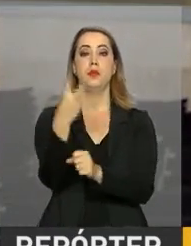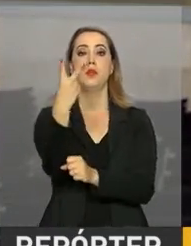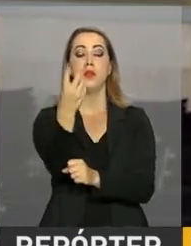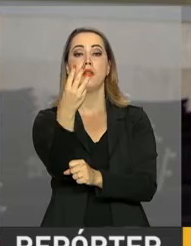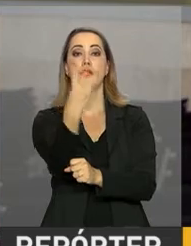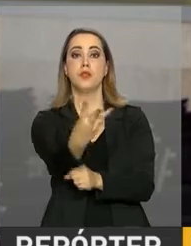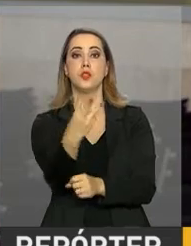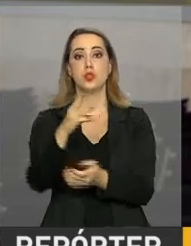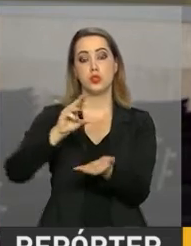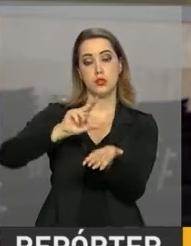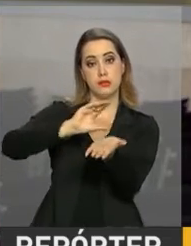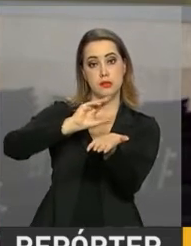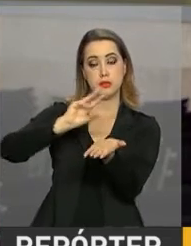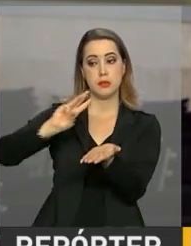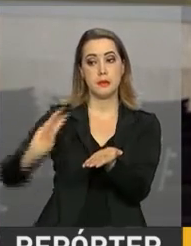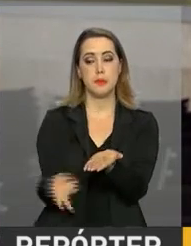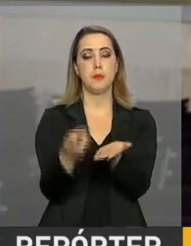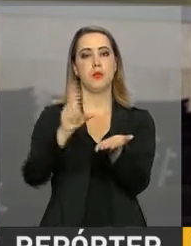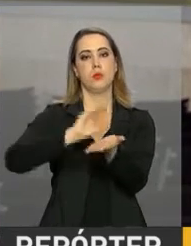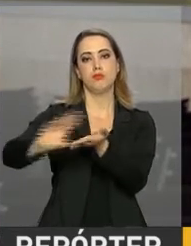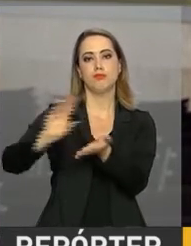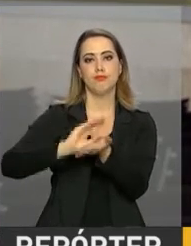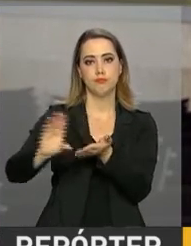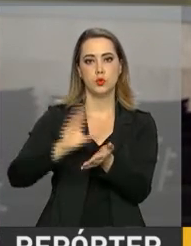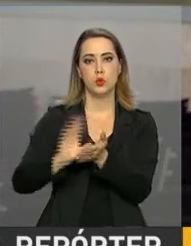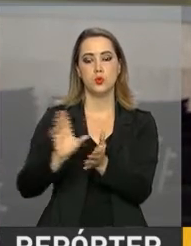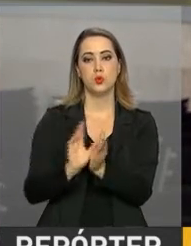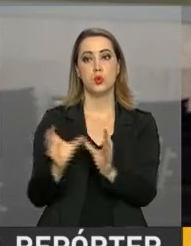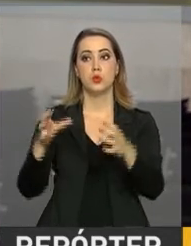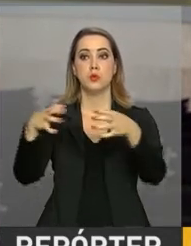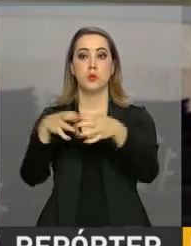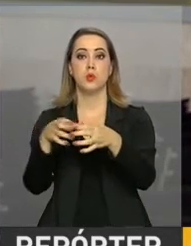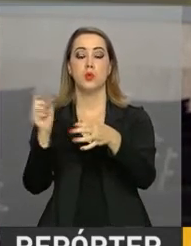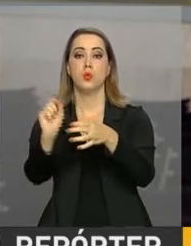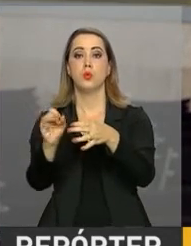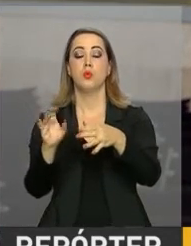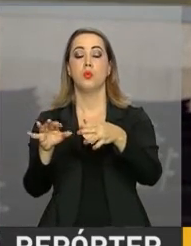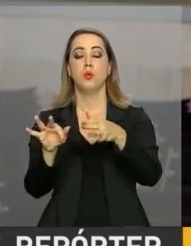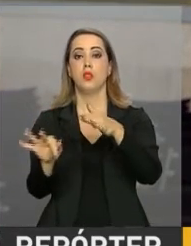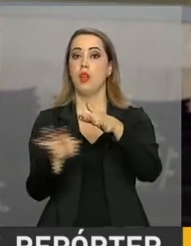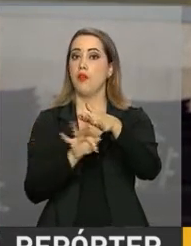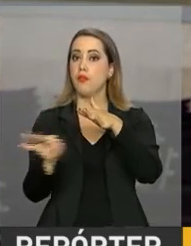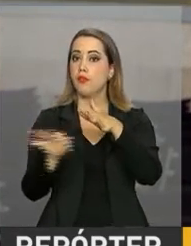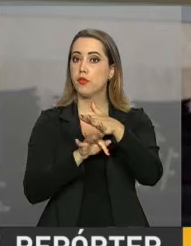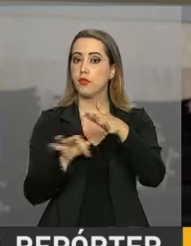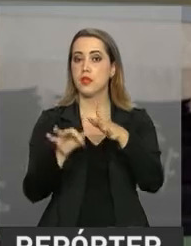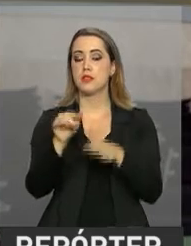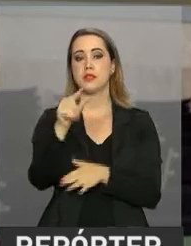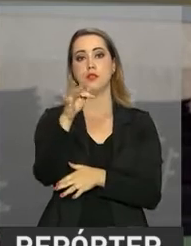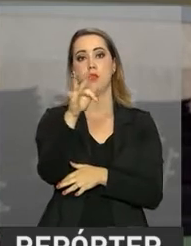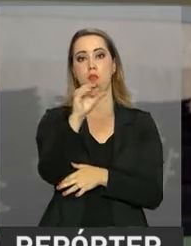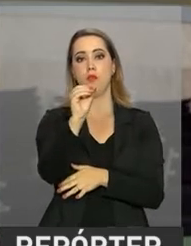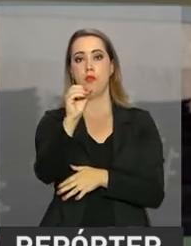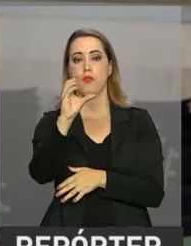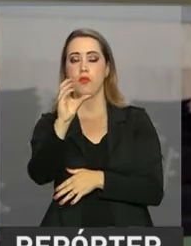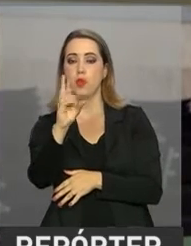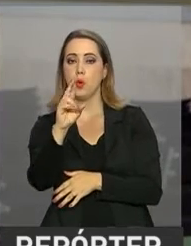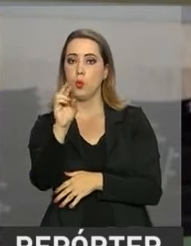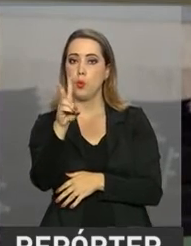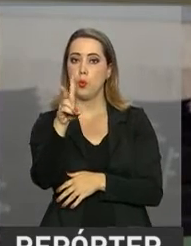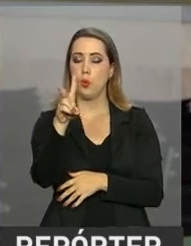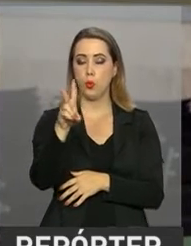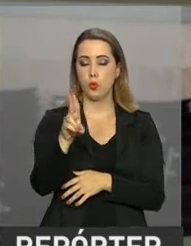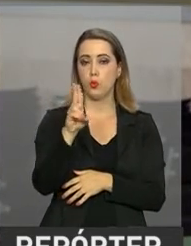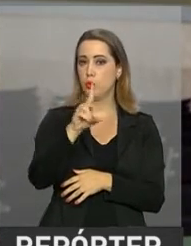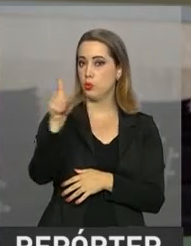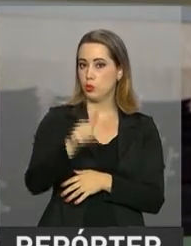milhões de reais para a Fundação Oswaldo Cruz de modo não reembolsável. Ou seja, a Fiocruz não terá de devolver esse dinheiro ao